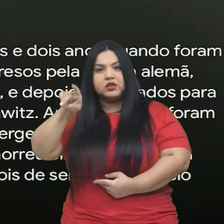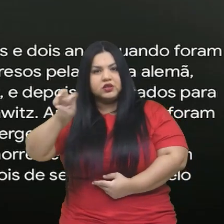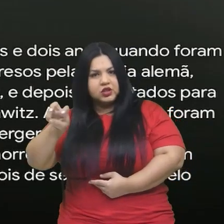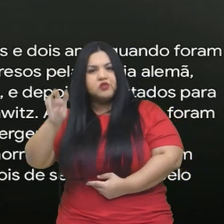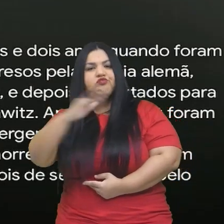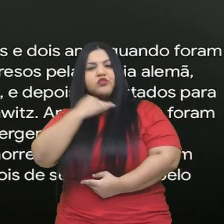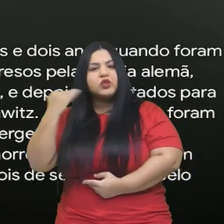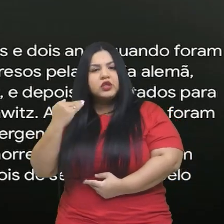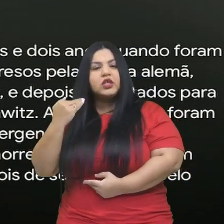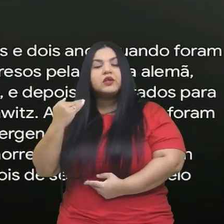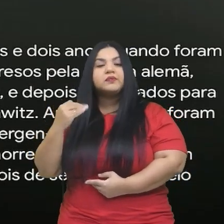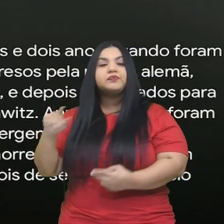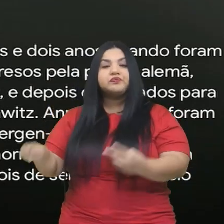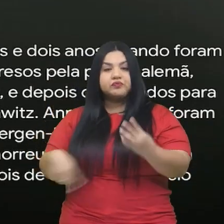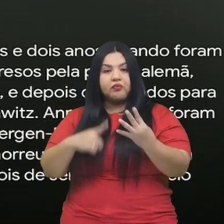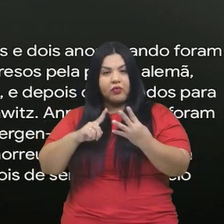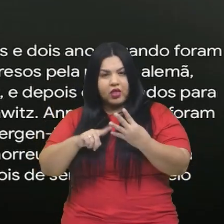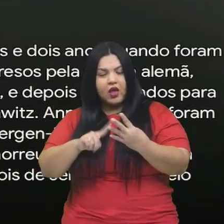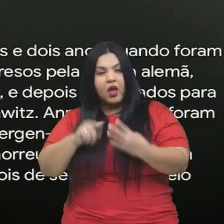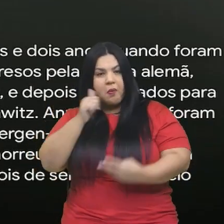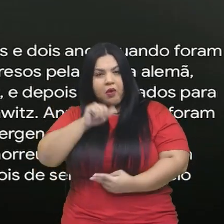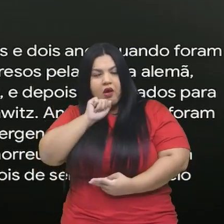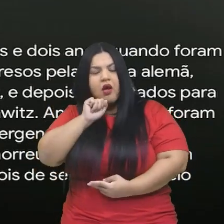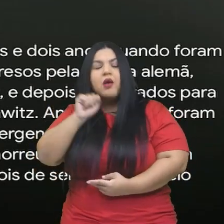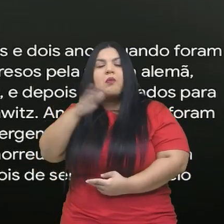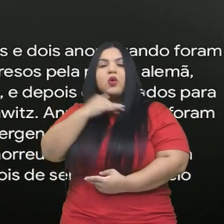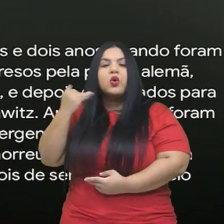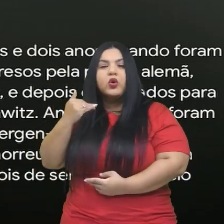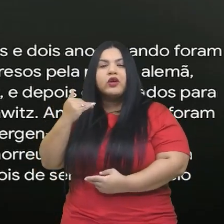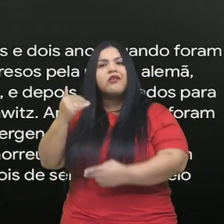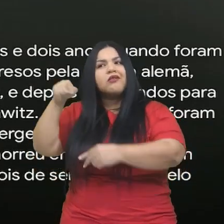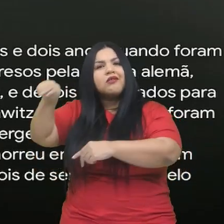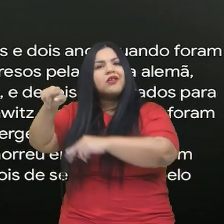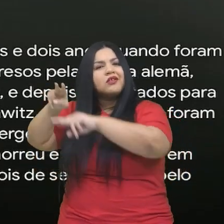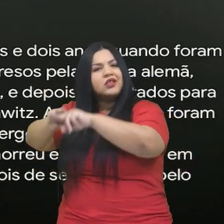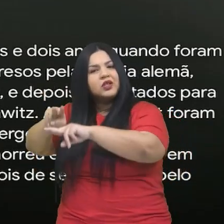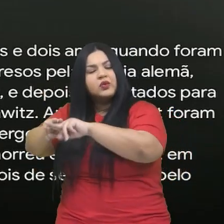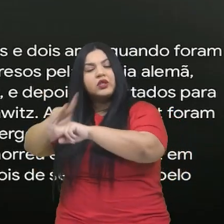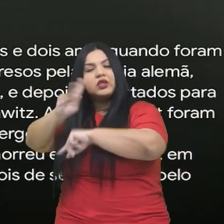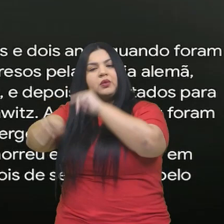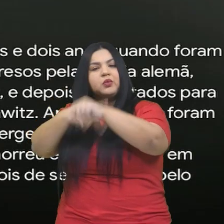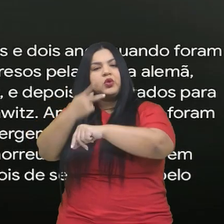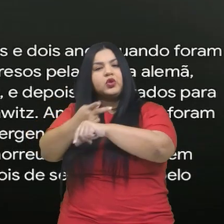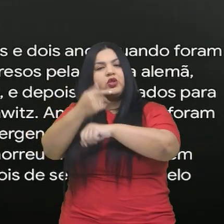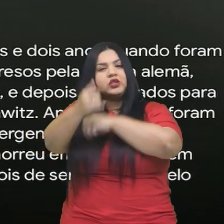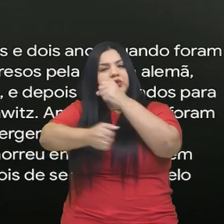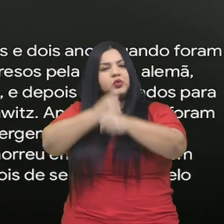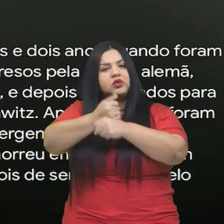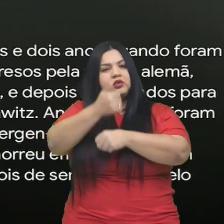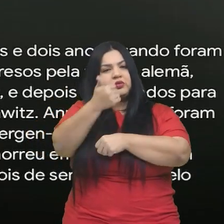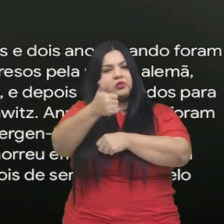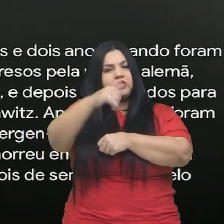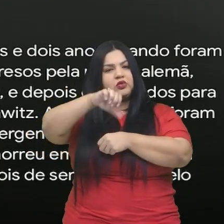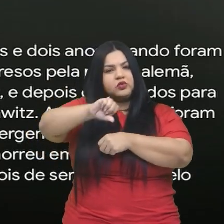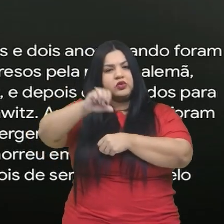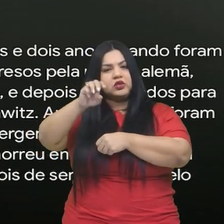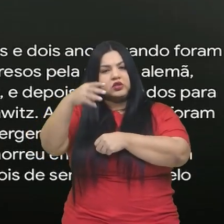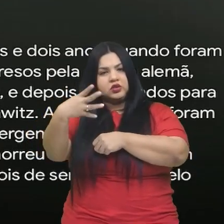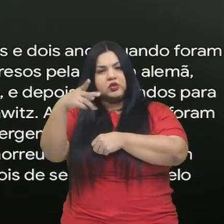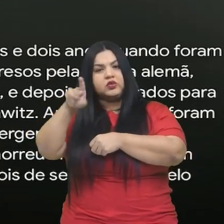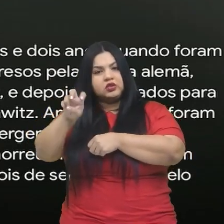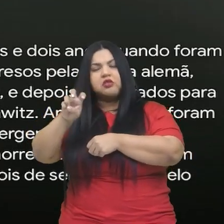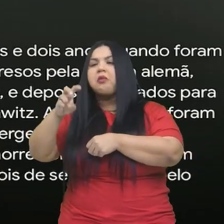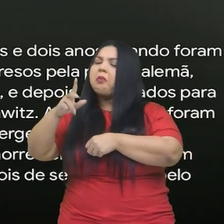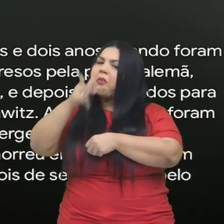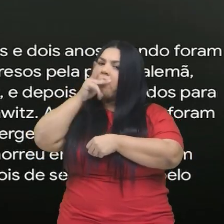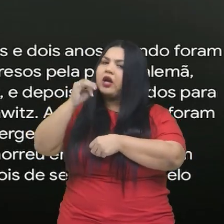E Edith Frank morreu no campo de Auschwitz, e em 1945, né, o pai delas acabou sobrevivendo e depois